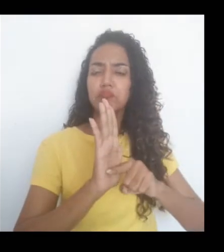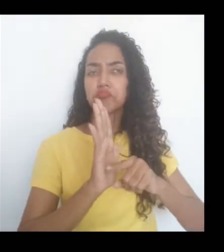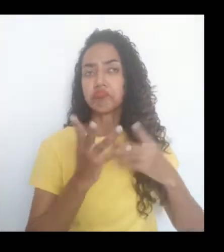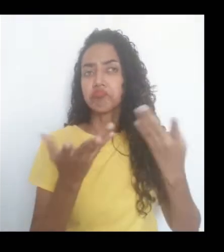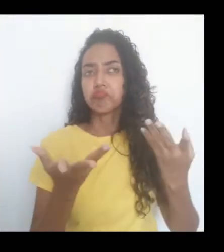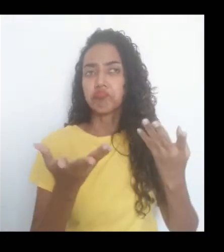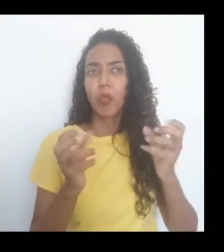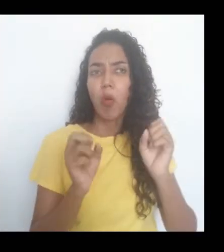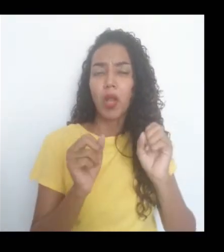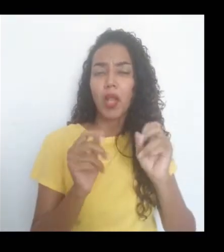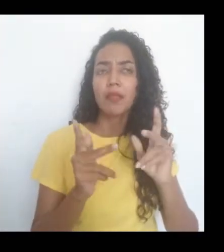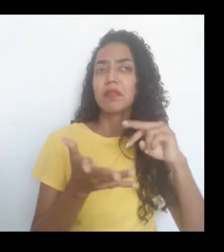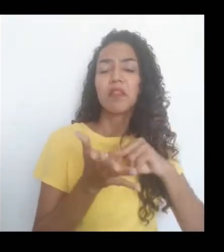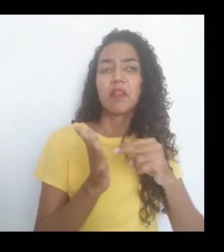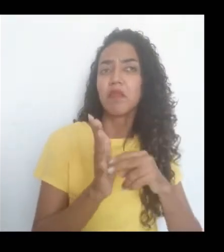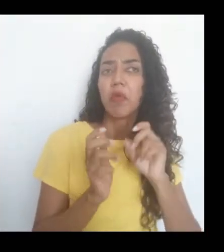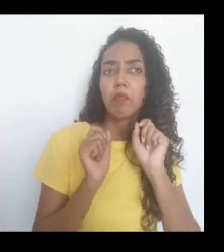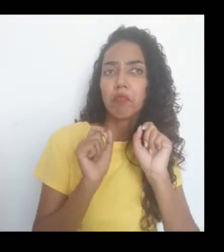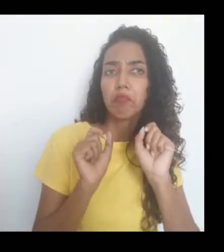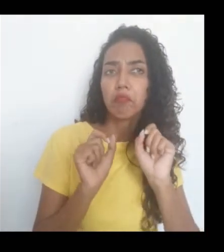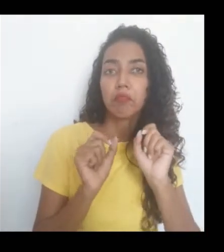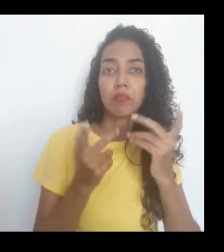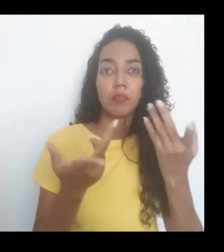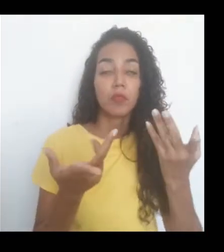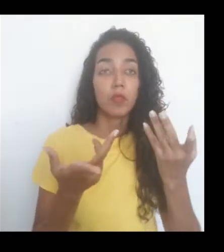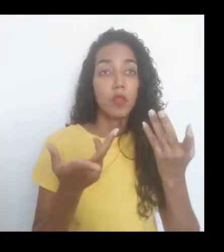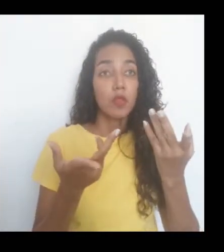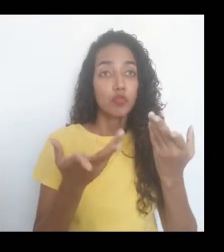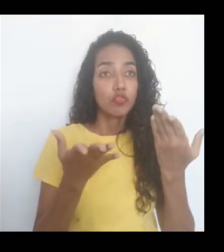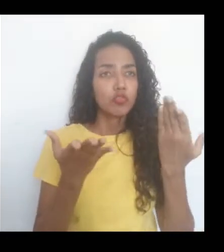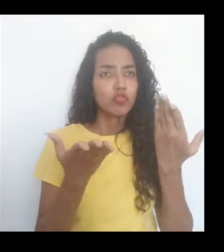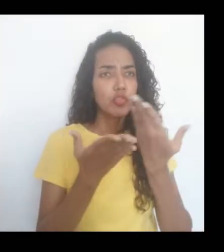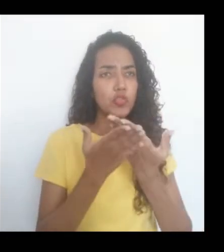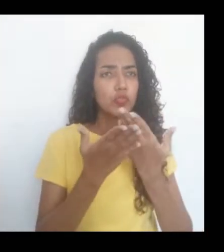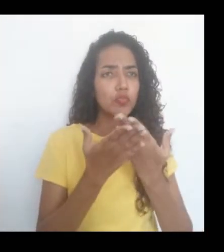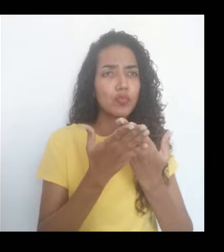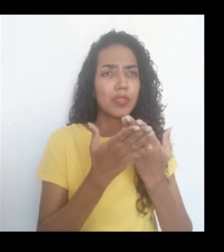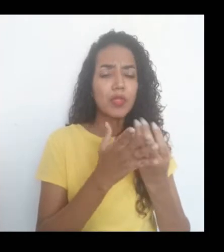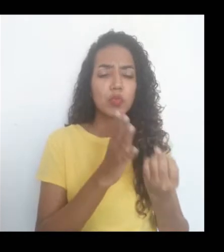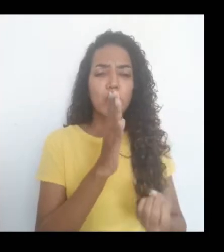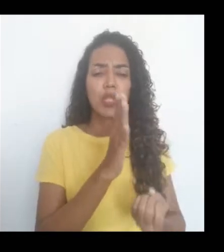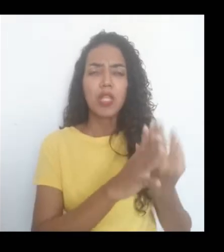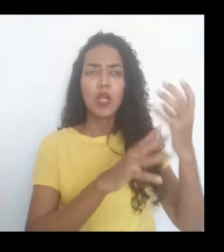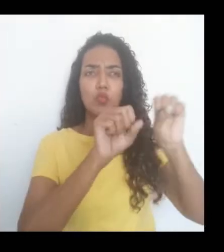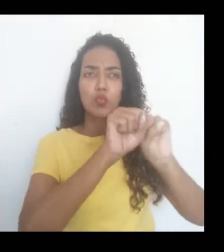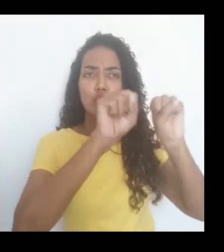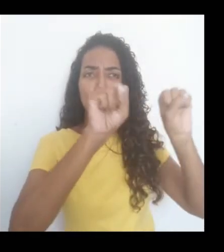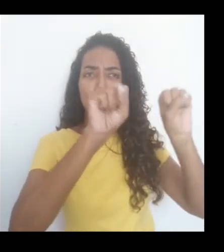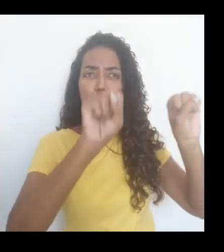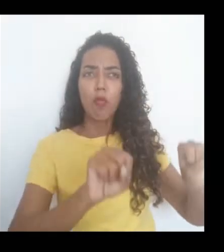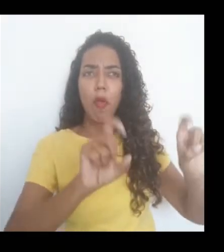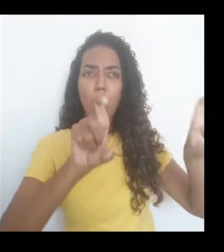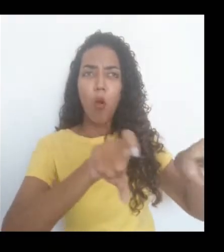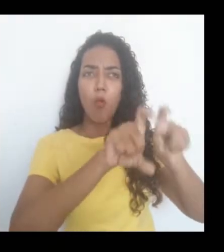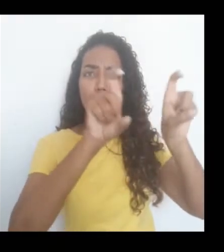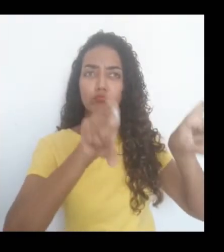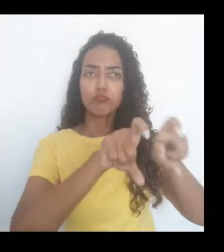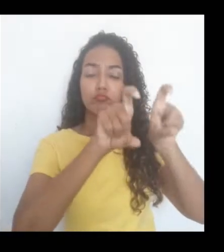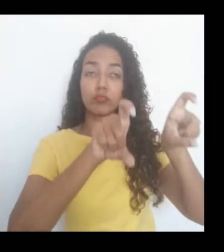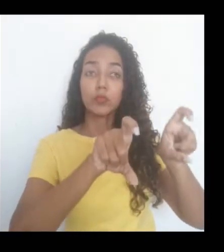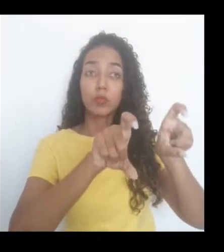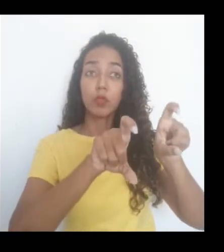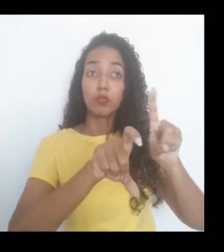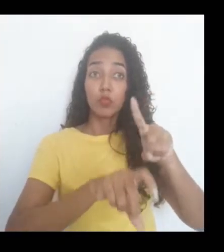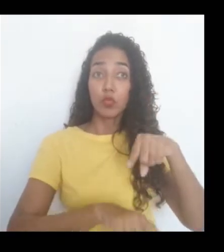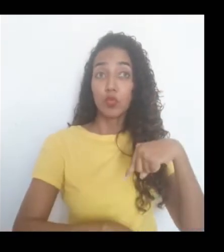de programação? Quando a gente está desenvolvendo qualquer aplicação, qualquer sistema computacional, a gente está